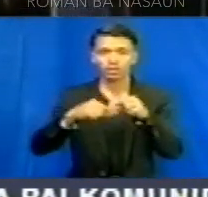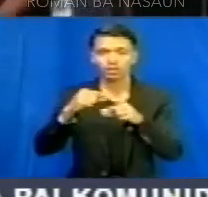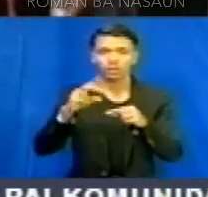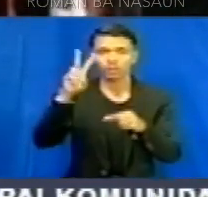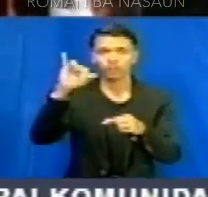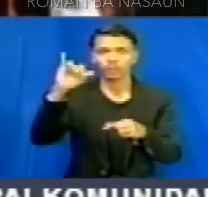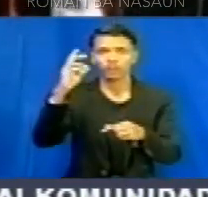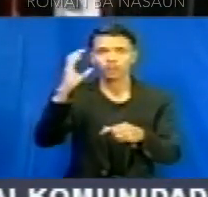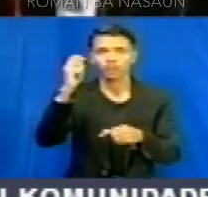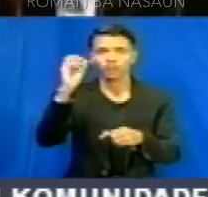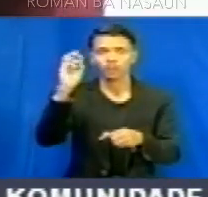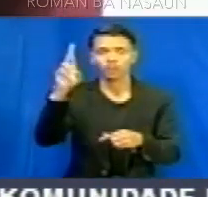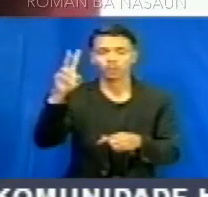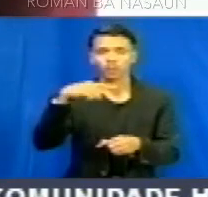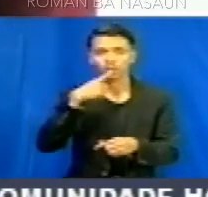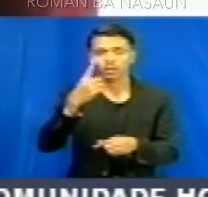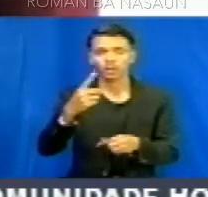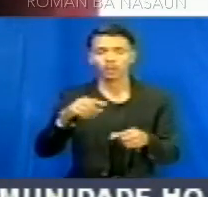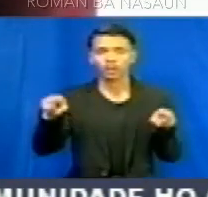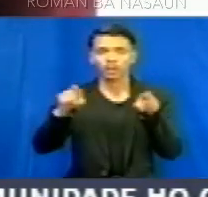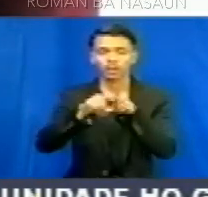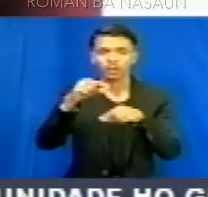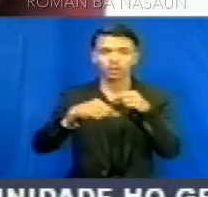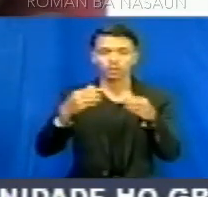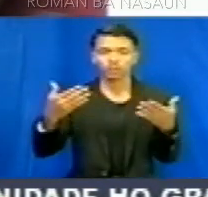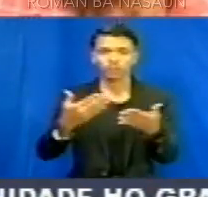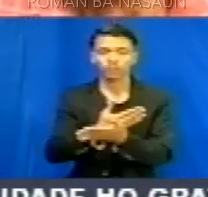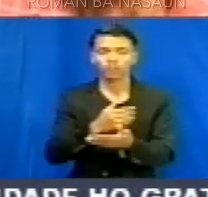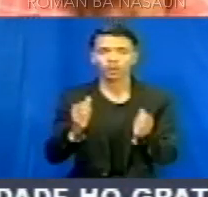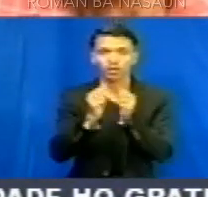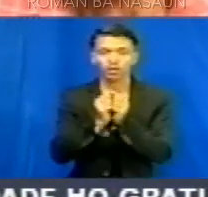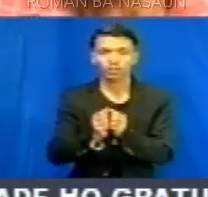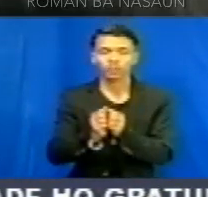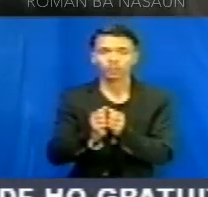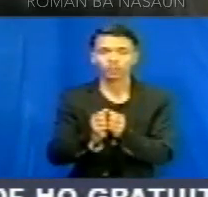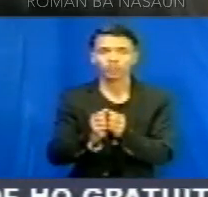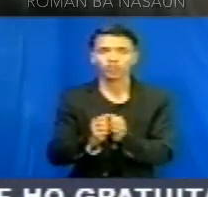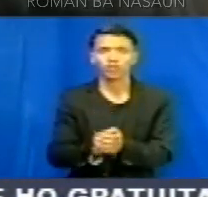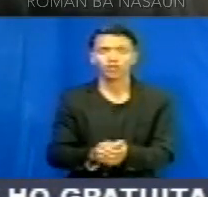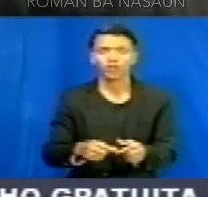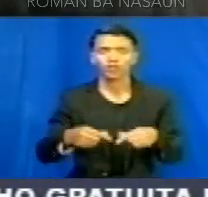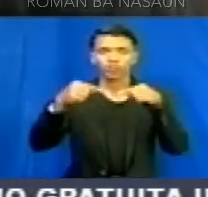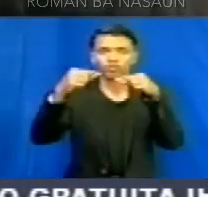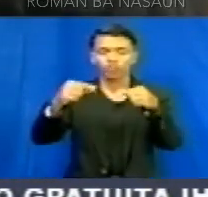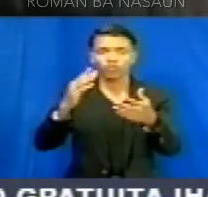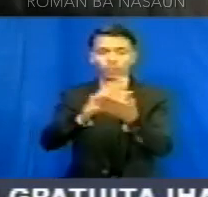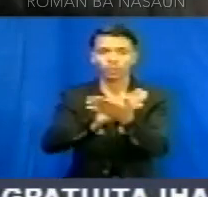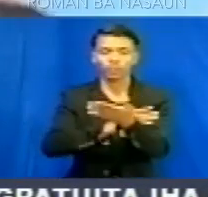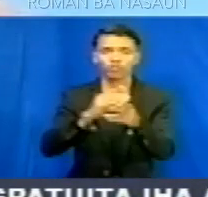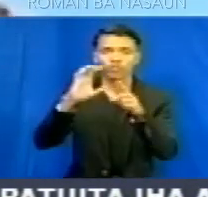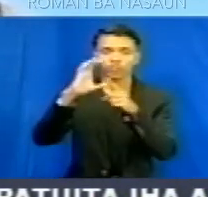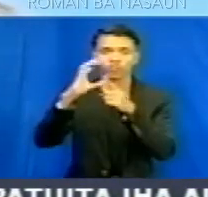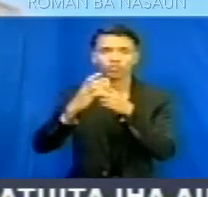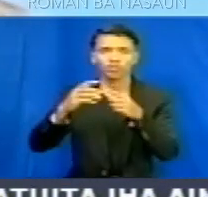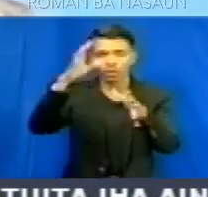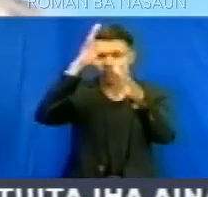Victor da Silva Hateten, no da geração Fone, continua a meter em relação ao feto sa, uma mane a tu valoriza no promove herança cultural ne